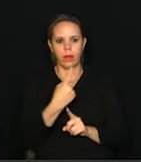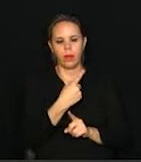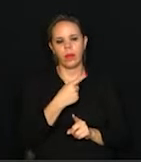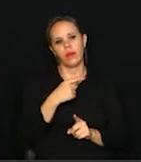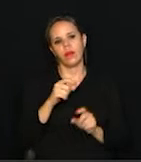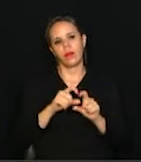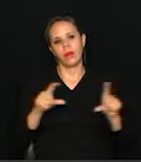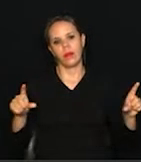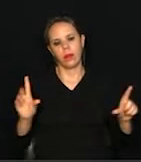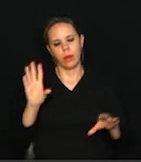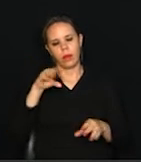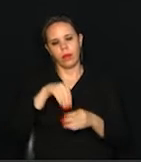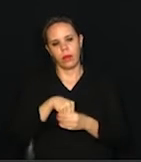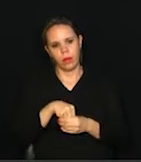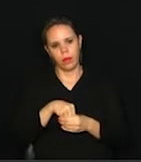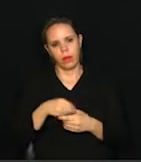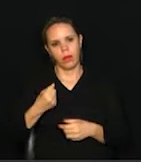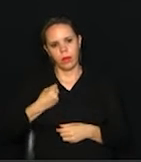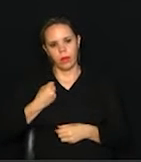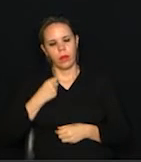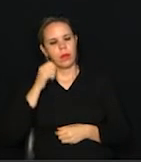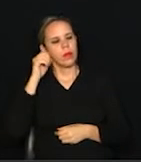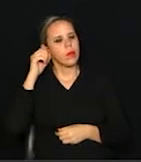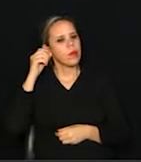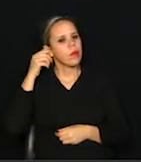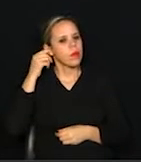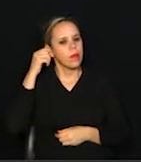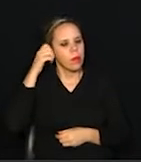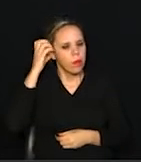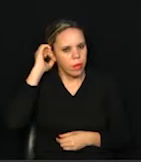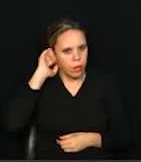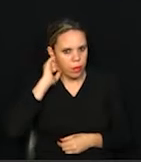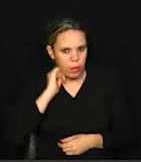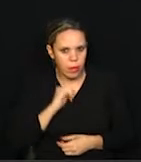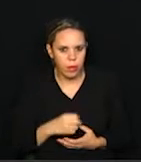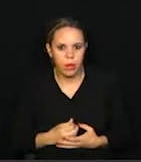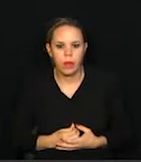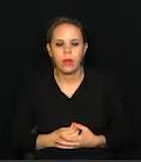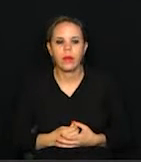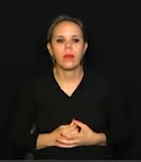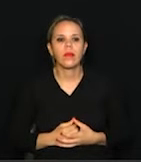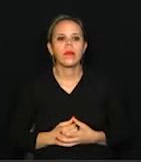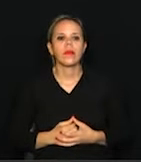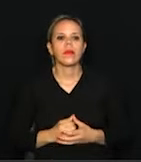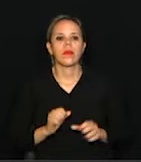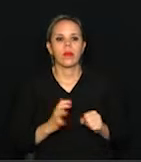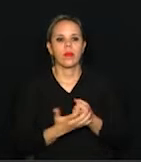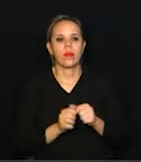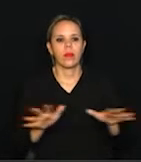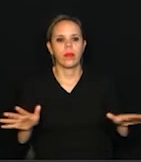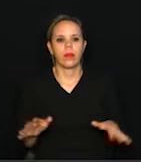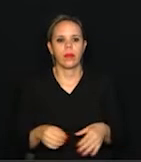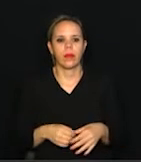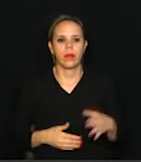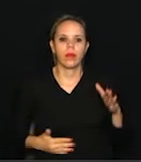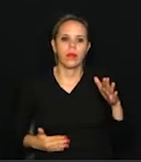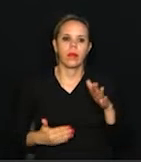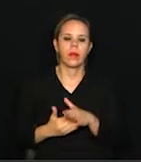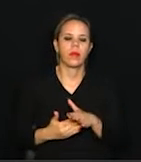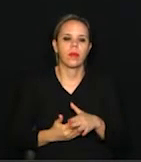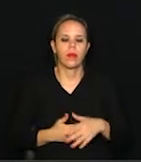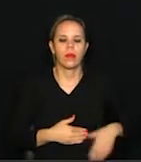aqui previstas no Código de Trânsito. O que nós, nesse ambiente de pandemia, com a restrição